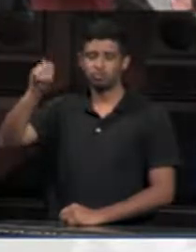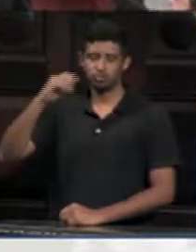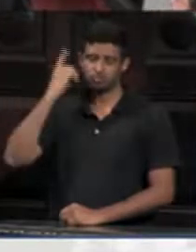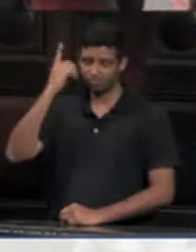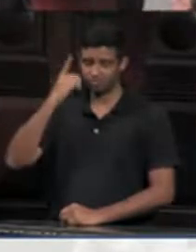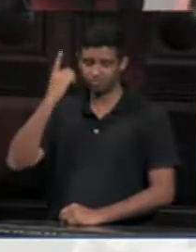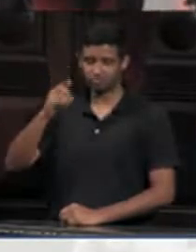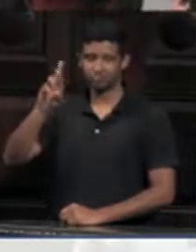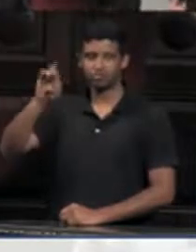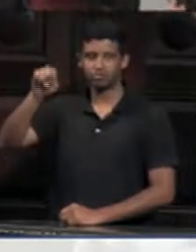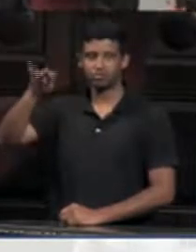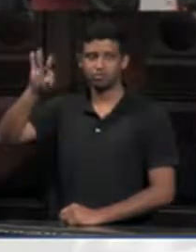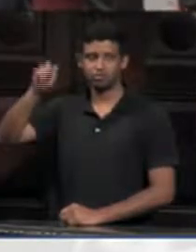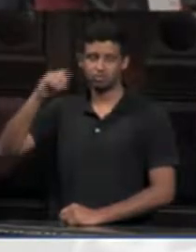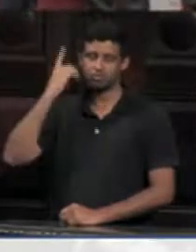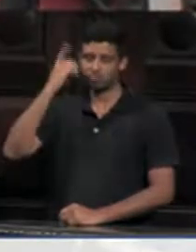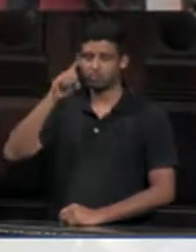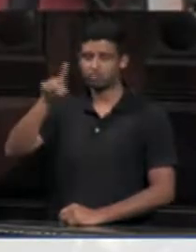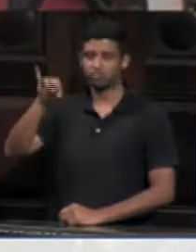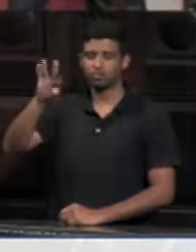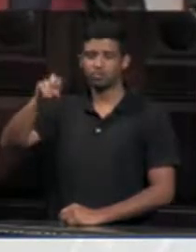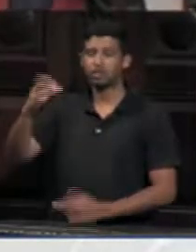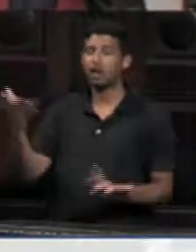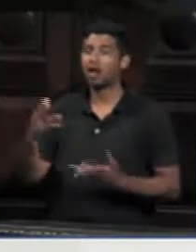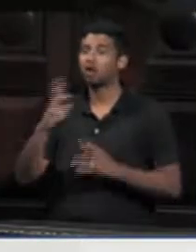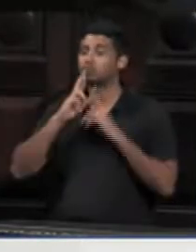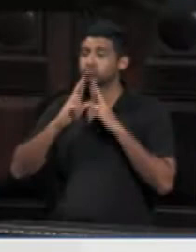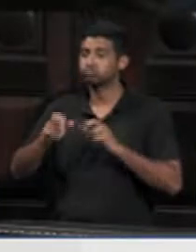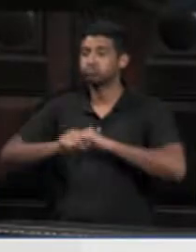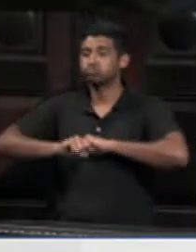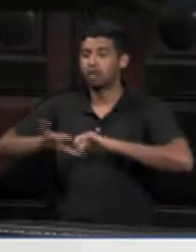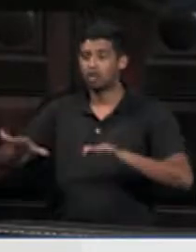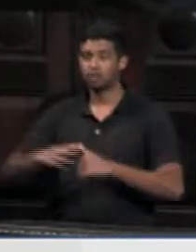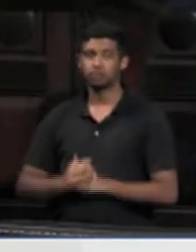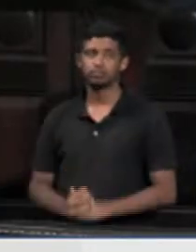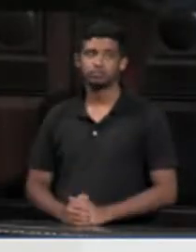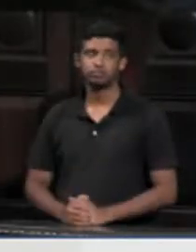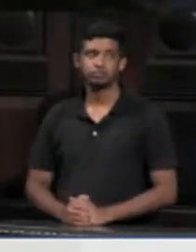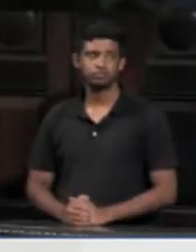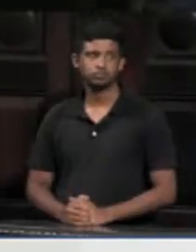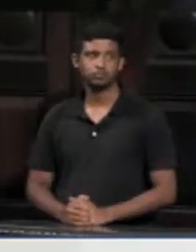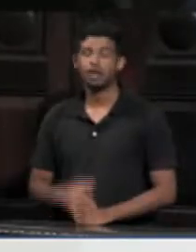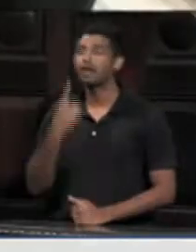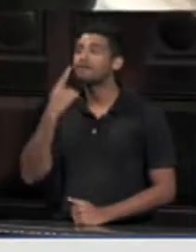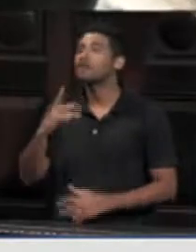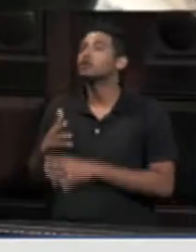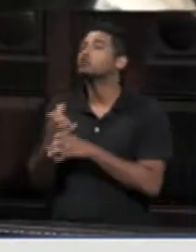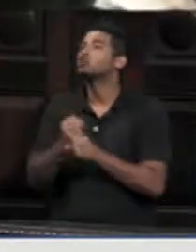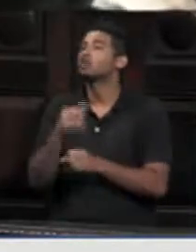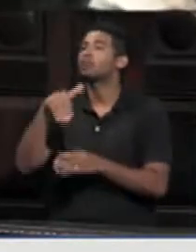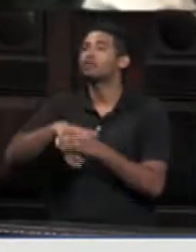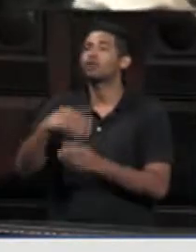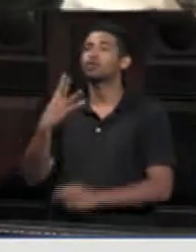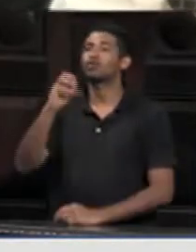Renato Cozzolino e Zita. A presidência proclama o resultado. Votaram 40 senhores deputados, 40 sim. O projeto de